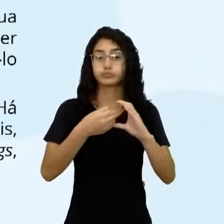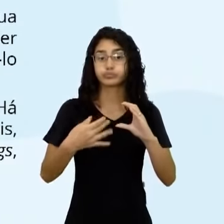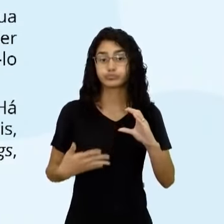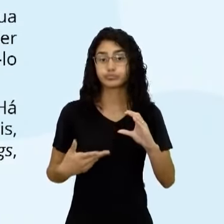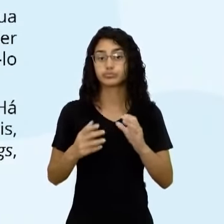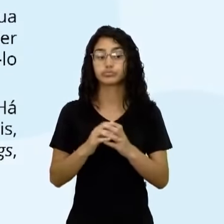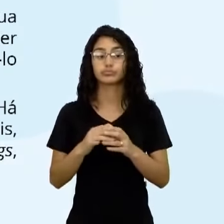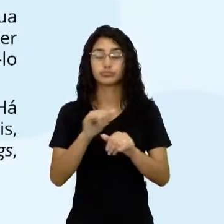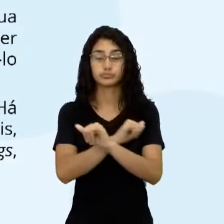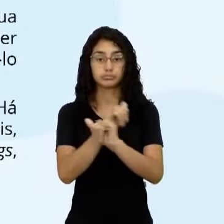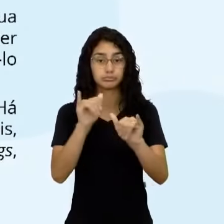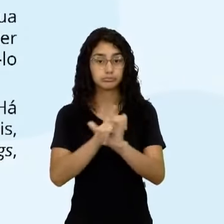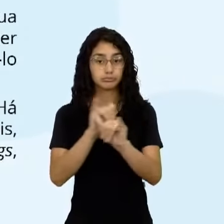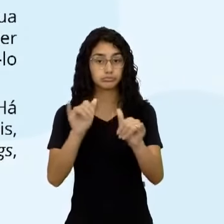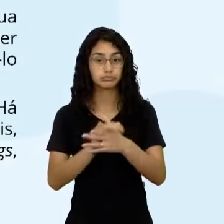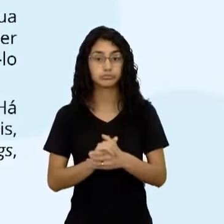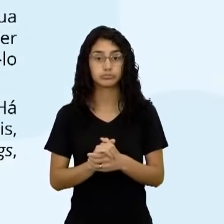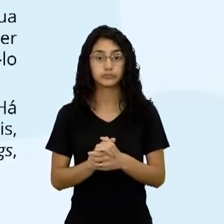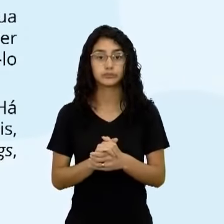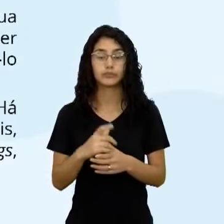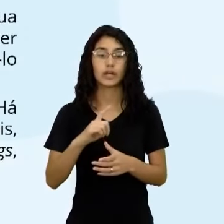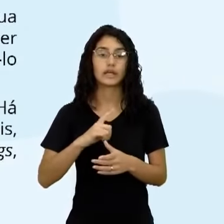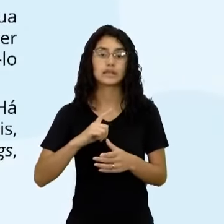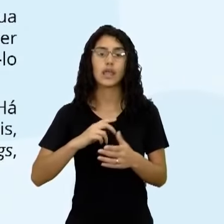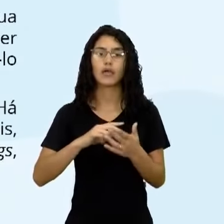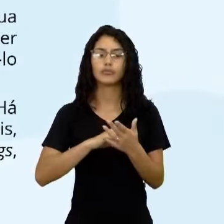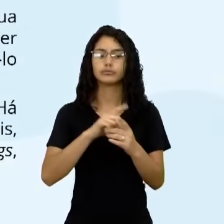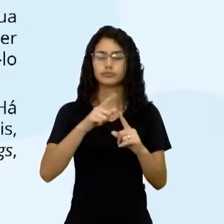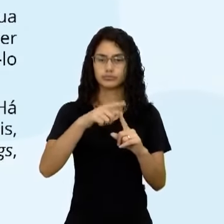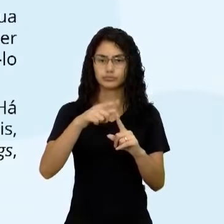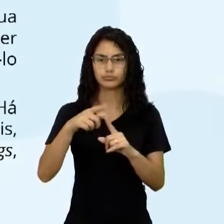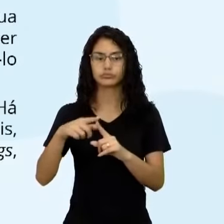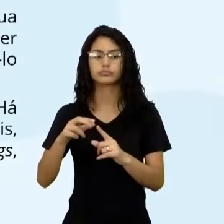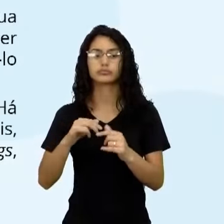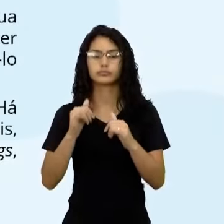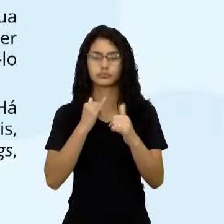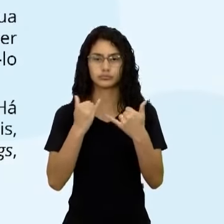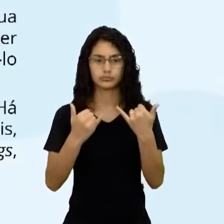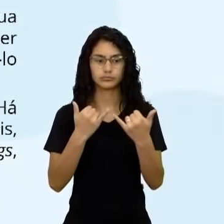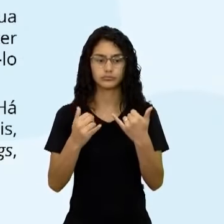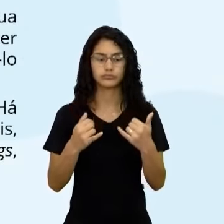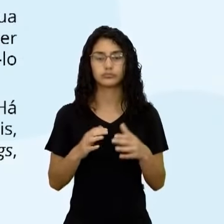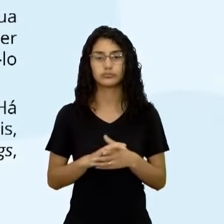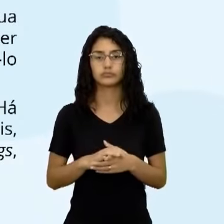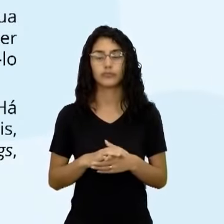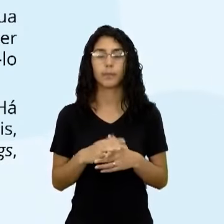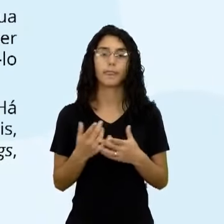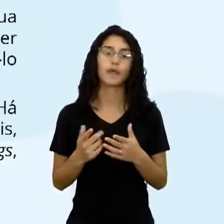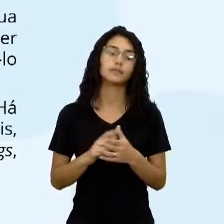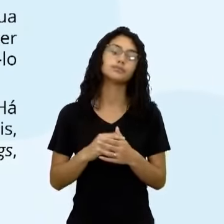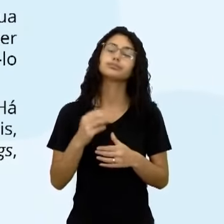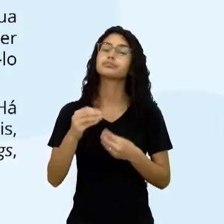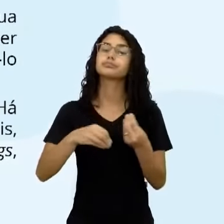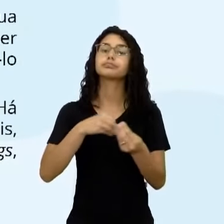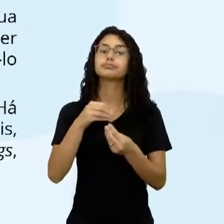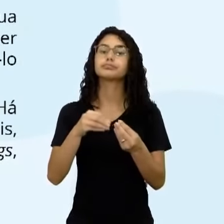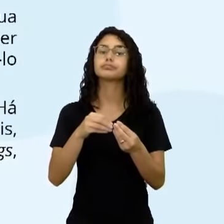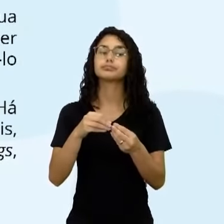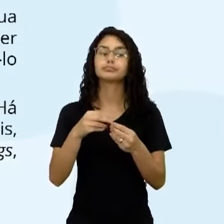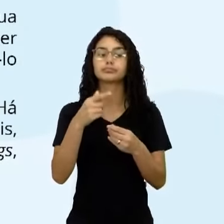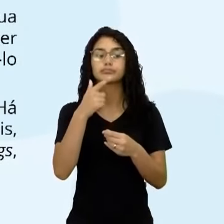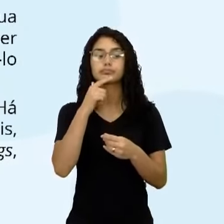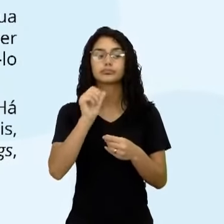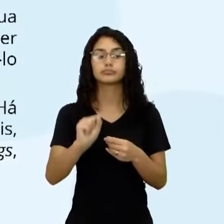notícia então você tem aí o o mesmo tempo ele pode ter mistura de gêneros então gêneros é a linguagem e o objetivo comunicativo